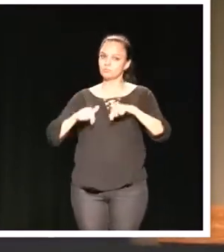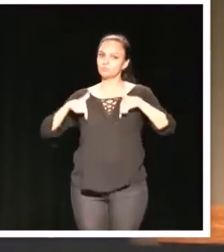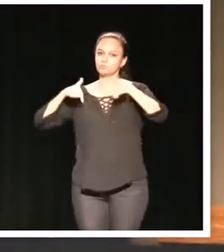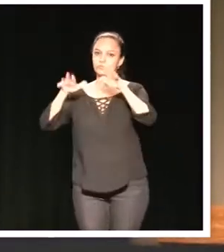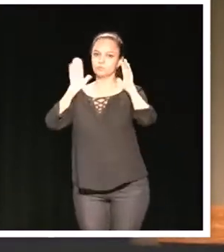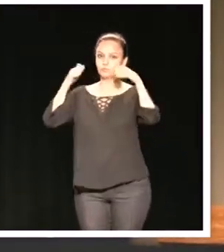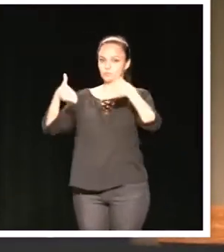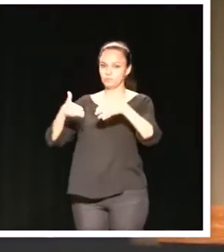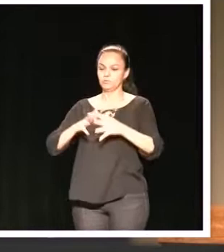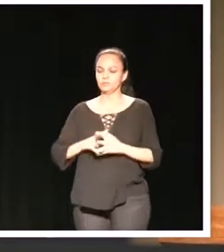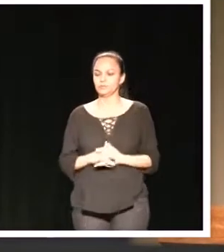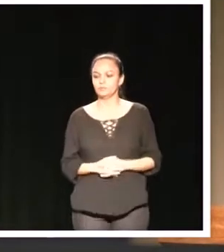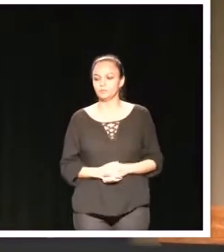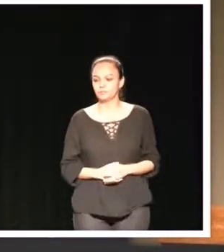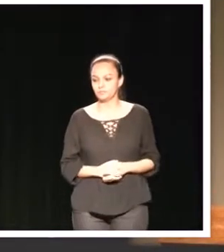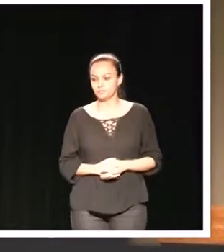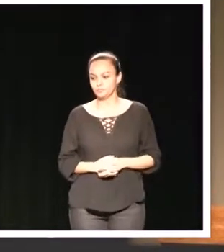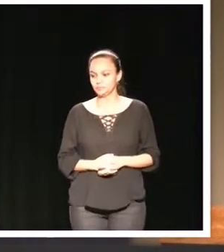específica.